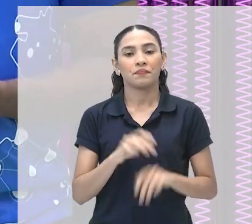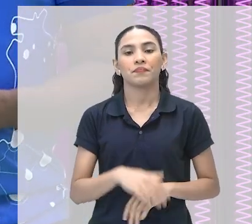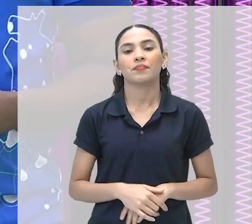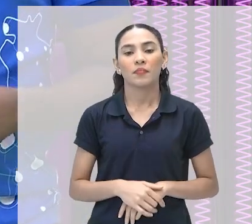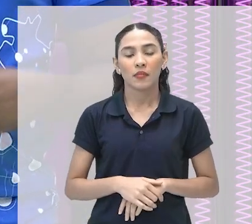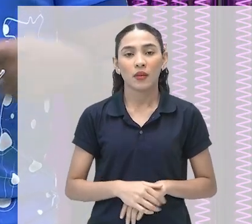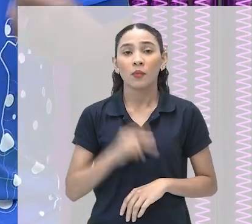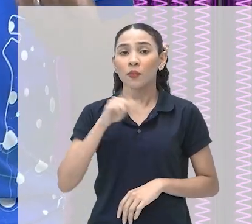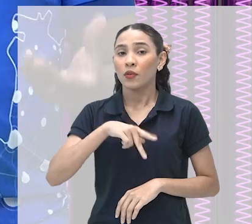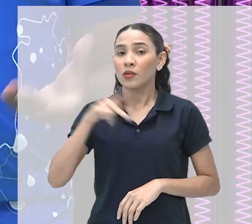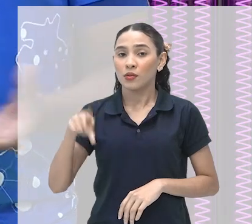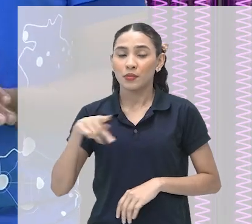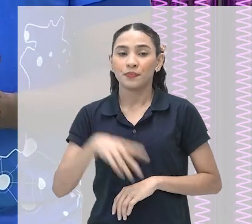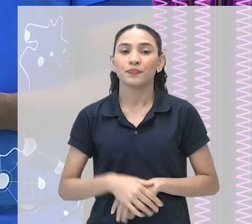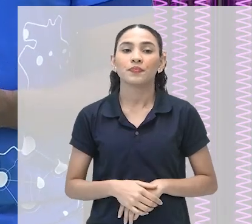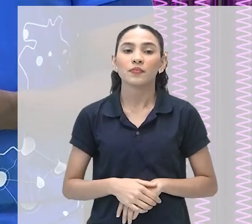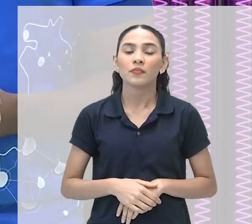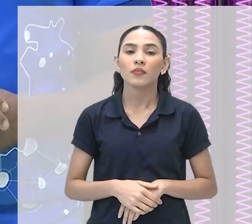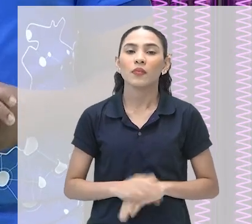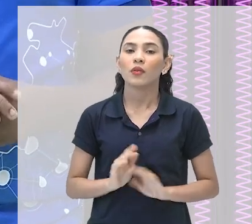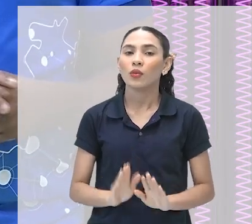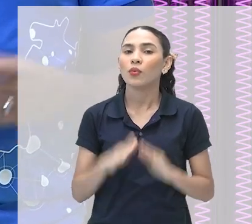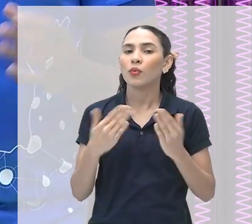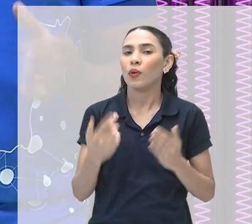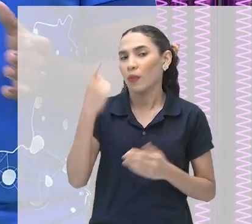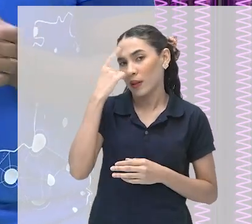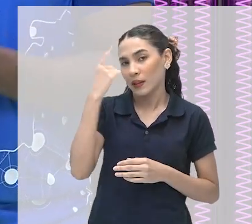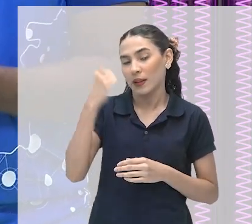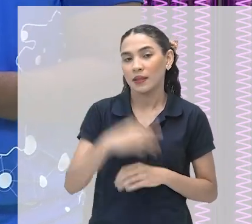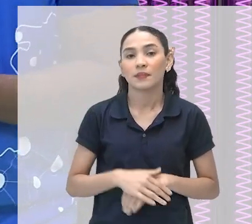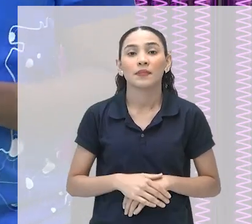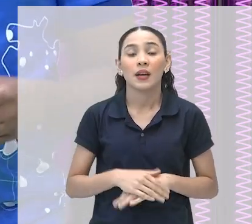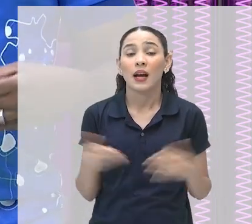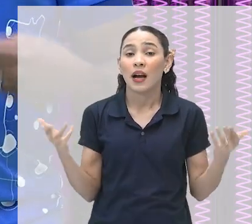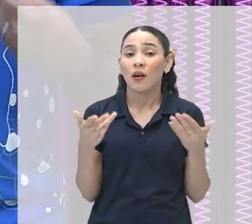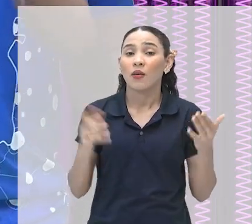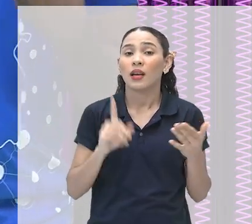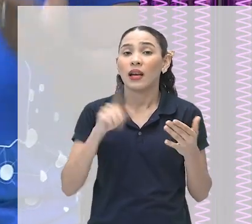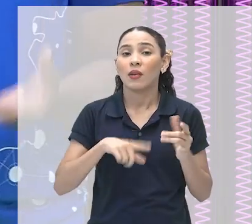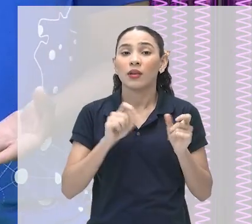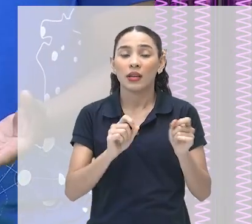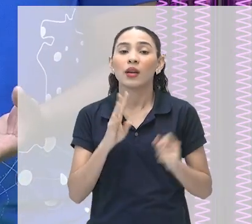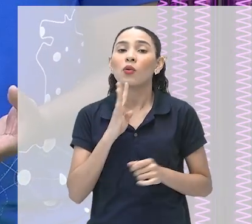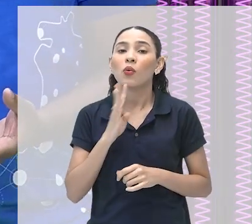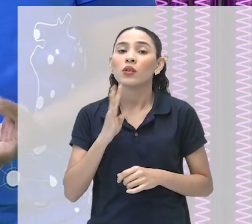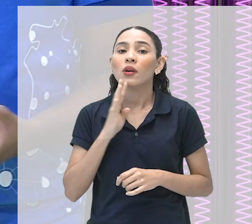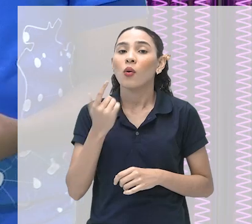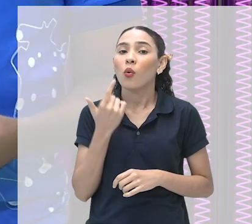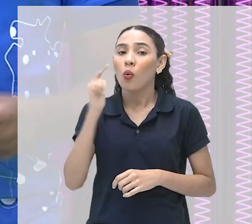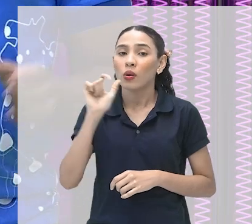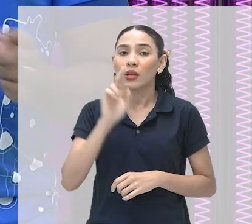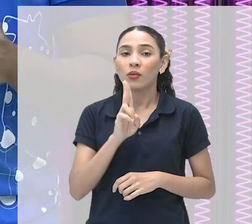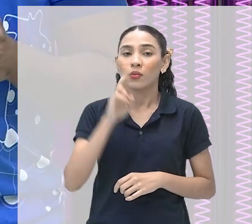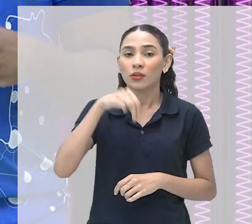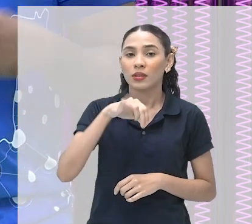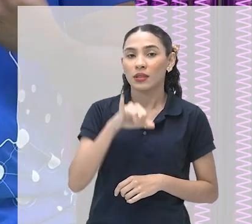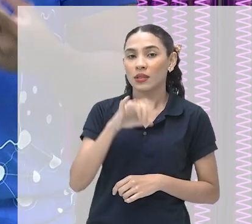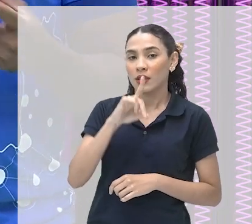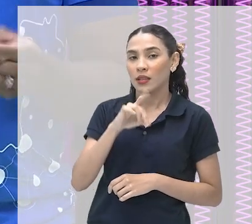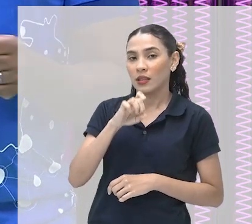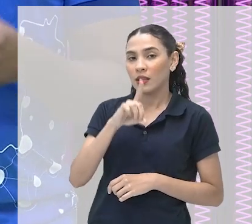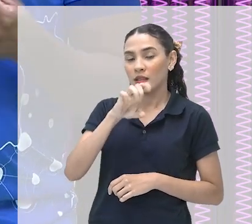tranquilo. Professor, e qual é a nossa ideia? A nossa ideia agora é conhecer uma nova unidade para